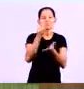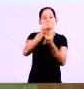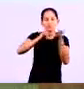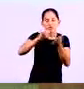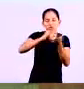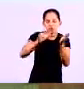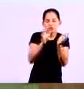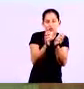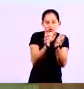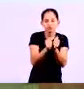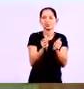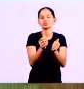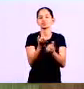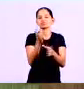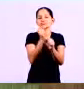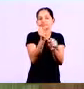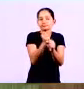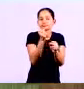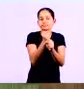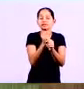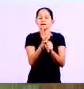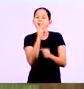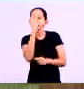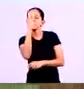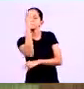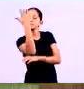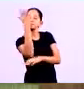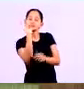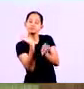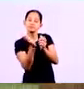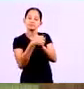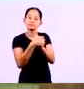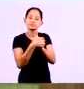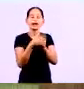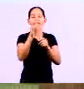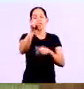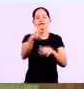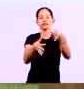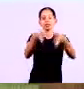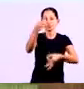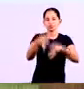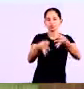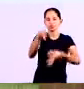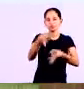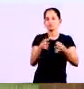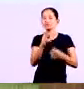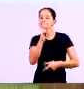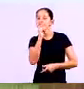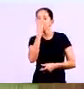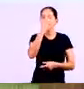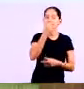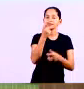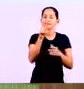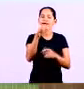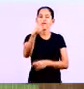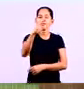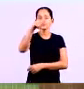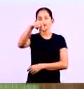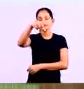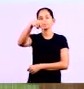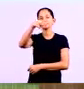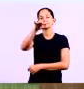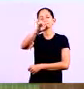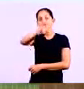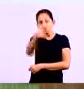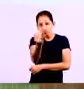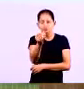tributação está escondida por detrás de uma árvore, que é, na verdade, a pessoa jurídica. E aí a gente começa a pensar, olha, então onde é